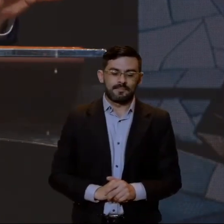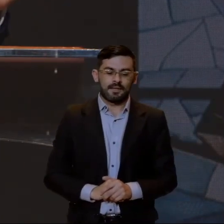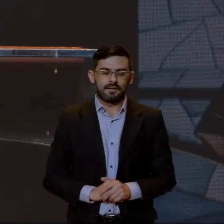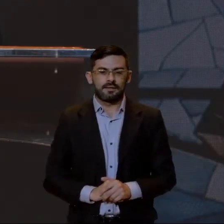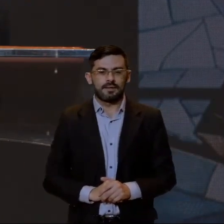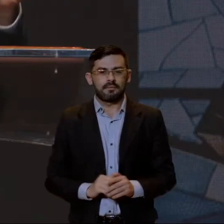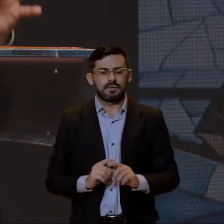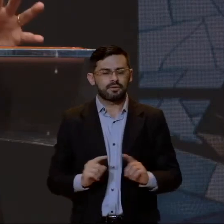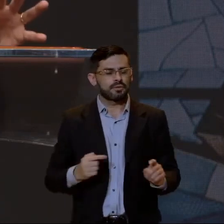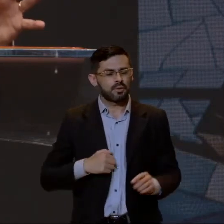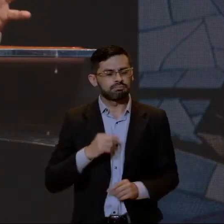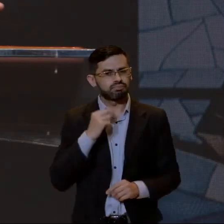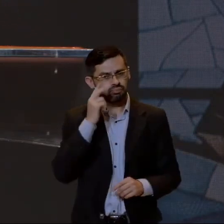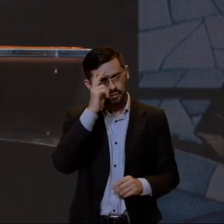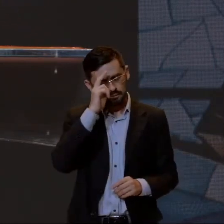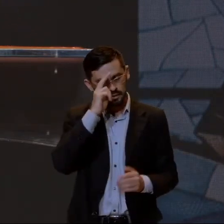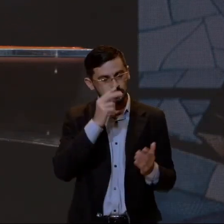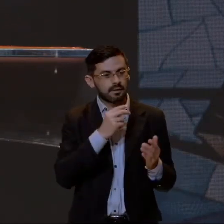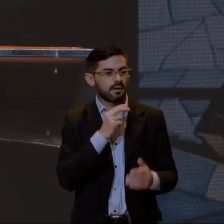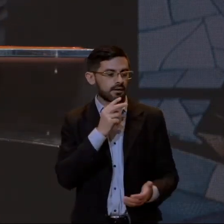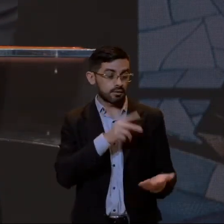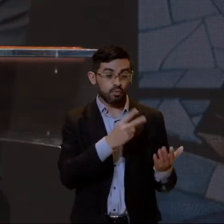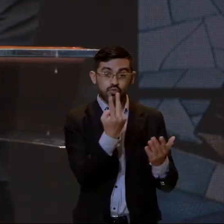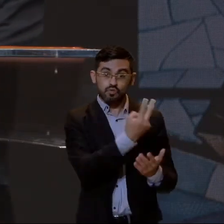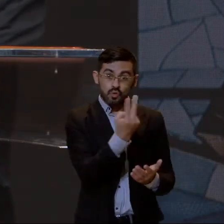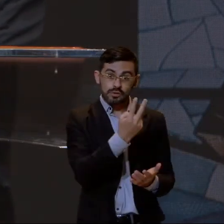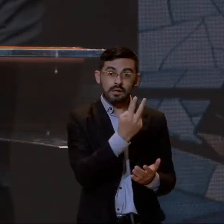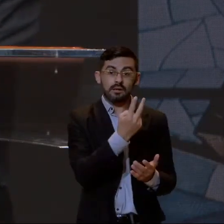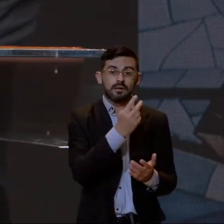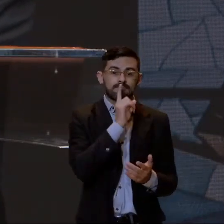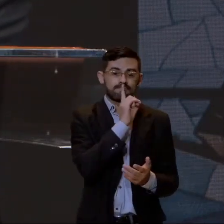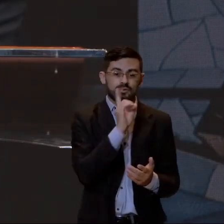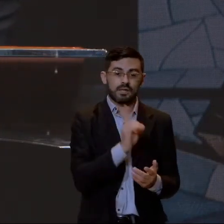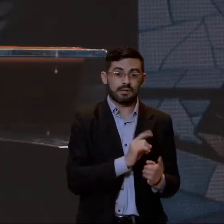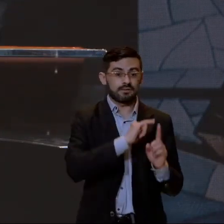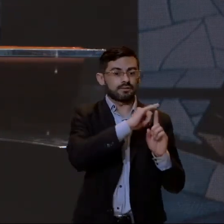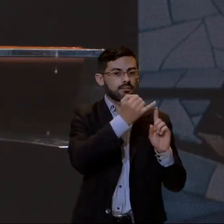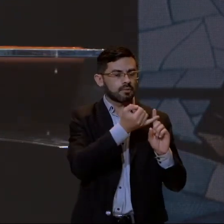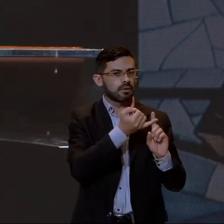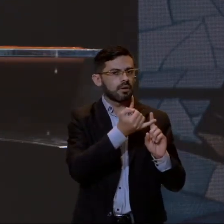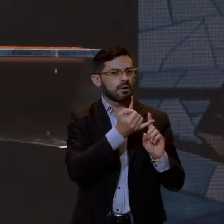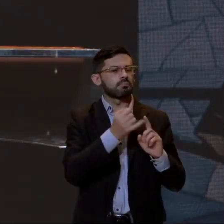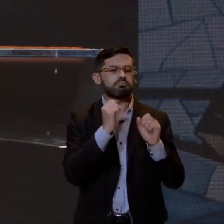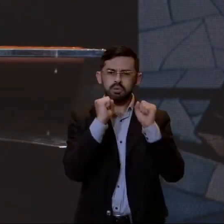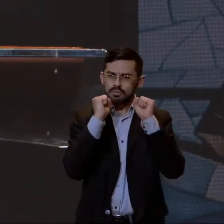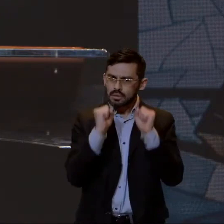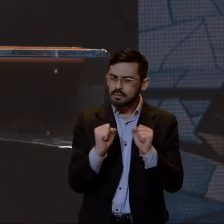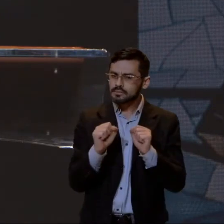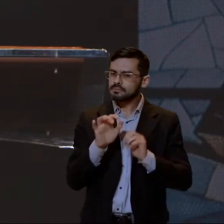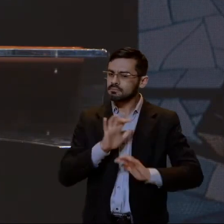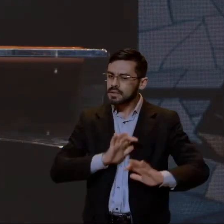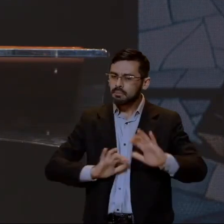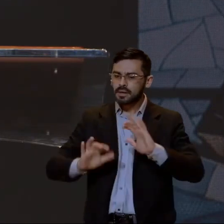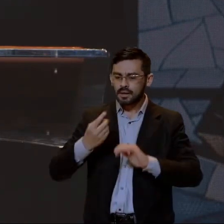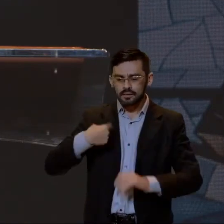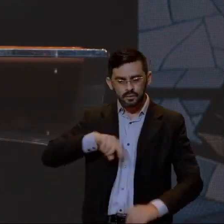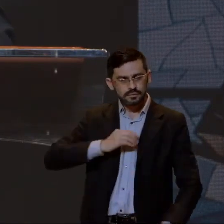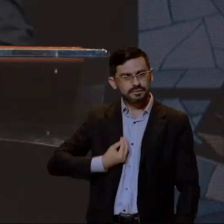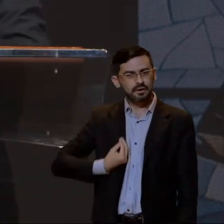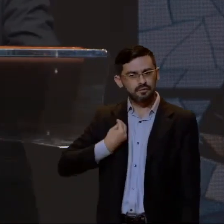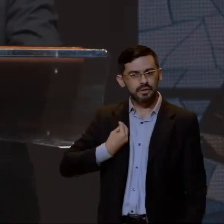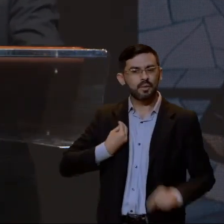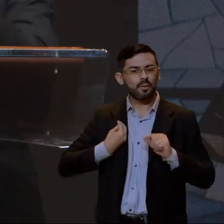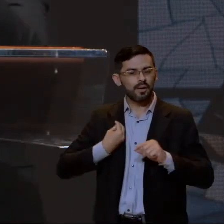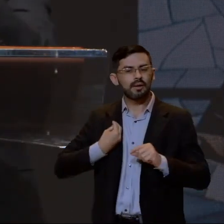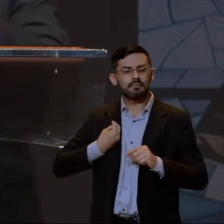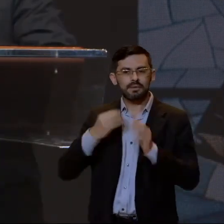Quando eu olho para Zacarias e para Isabel, eu fico vendo que é possível preparar a nossa vida espiritualmente para